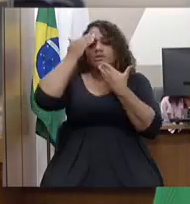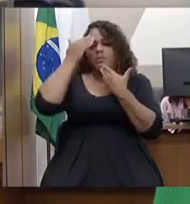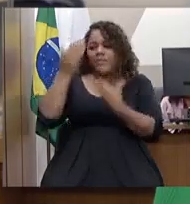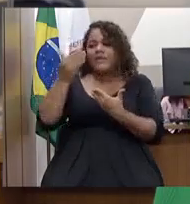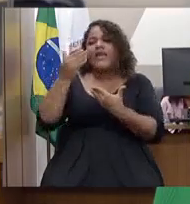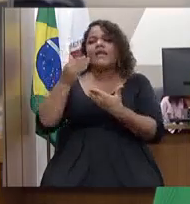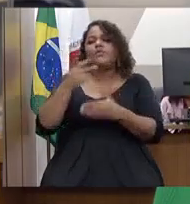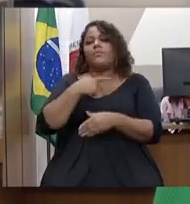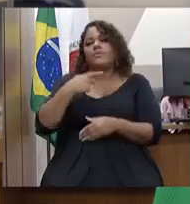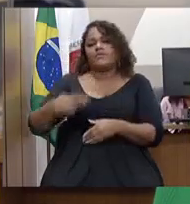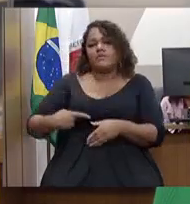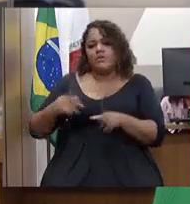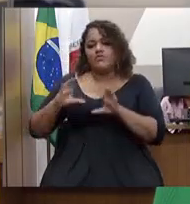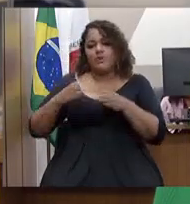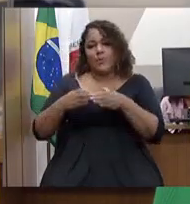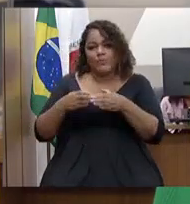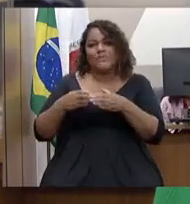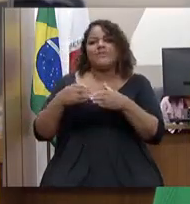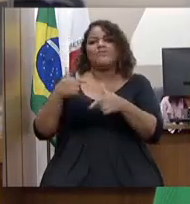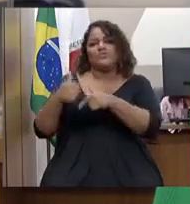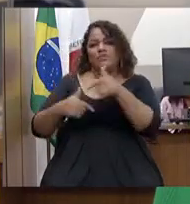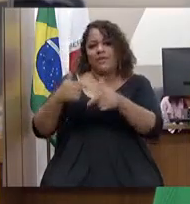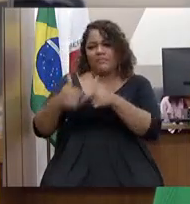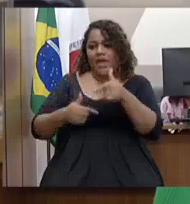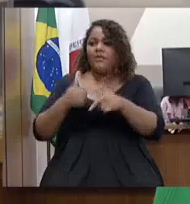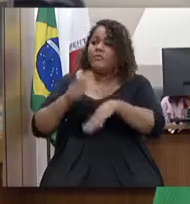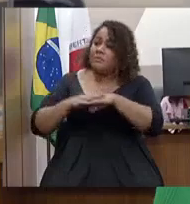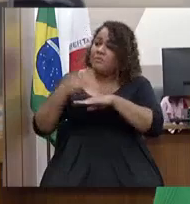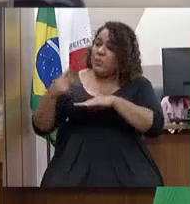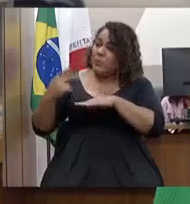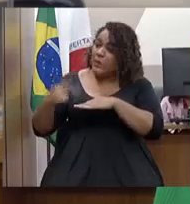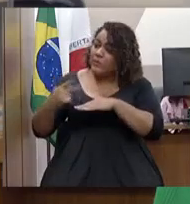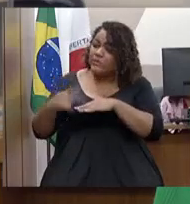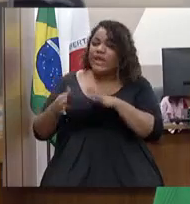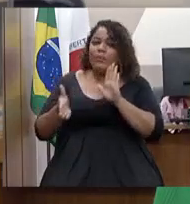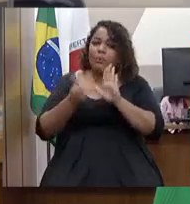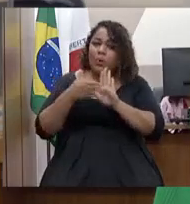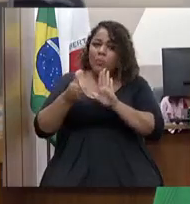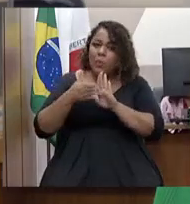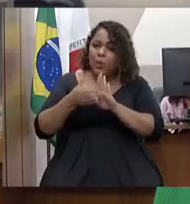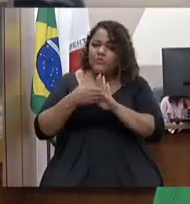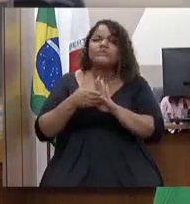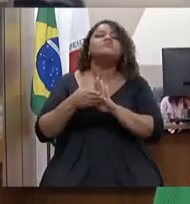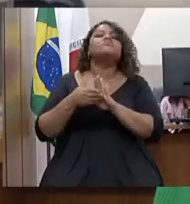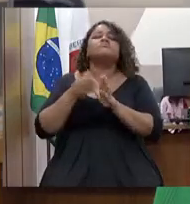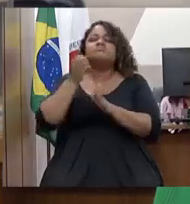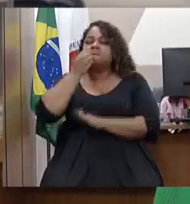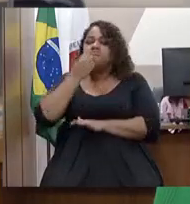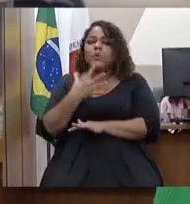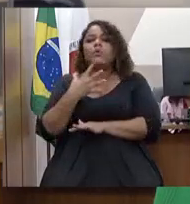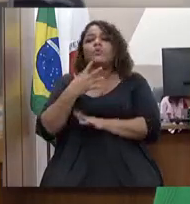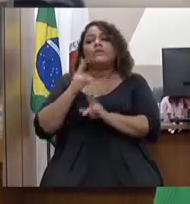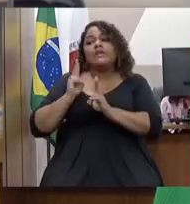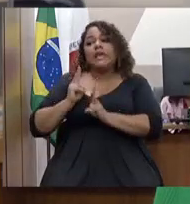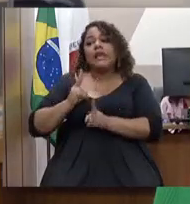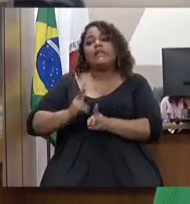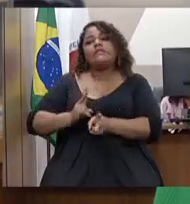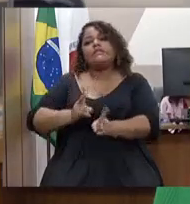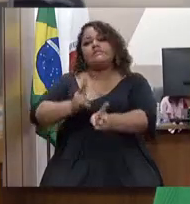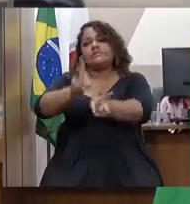Comissão de trabalho é por essa iniciativa e que ela permaneça durante